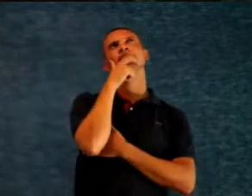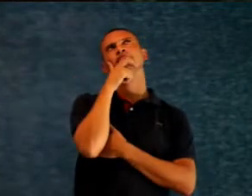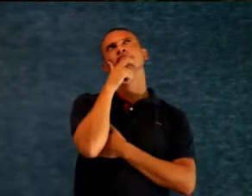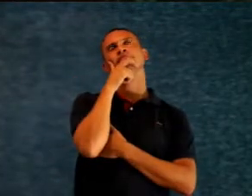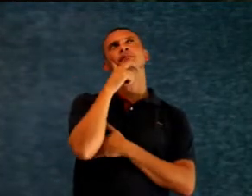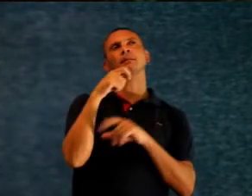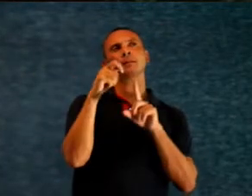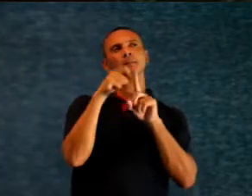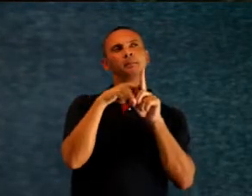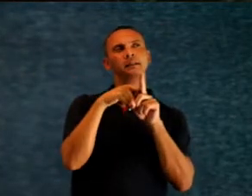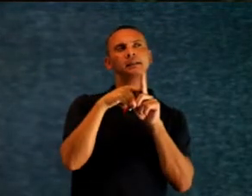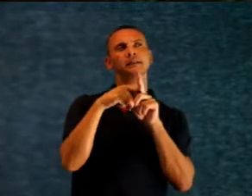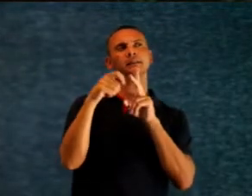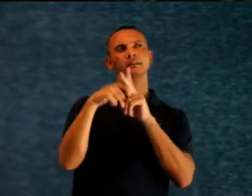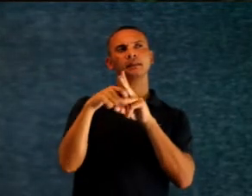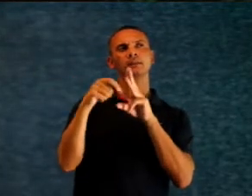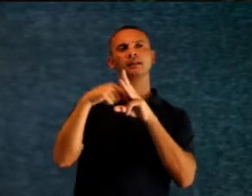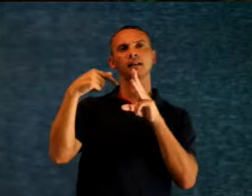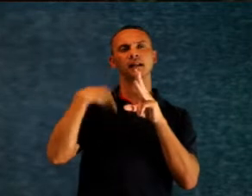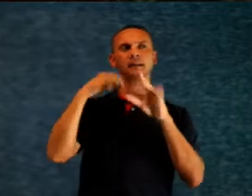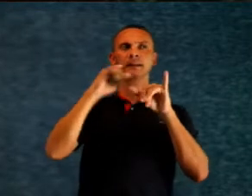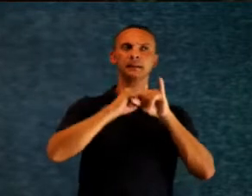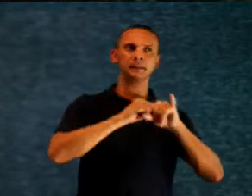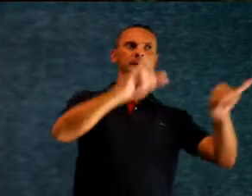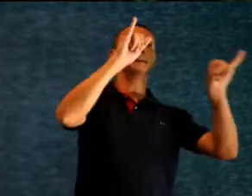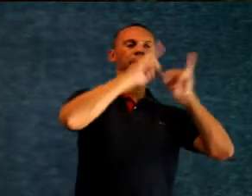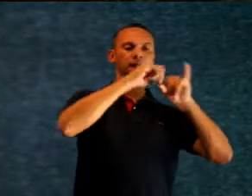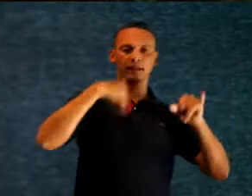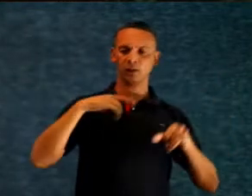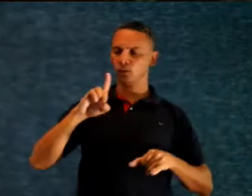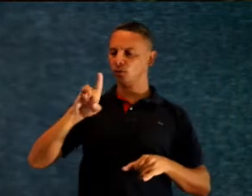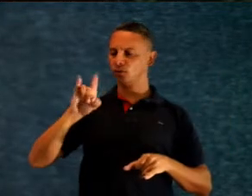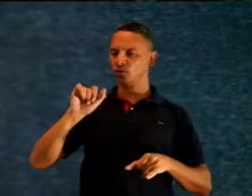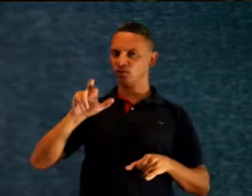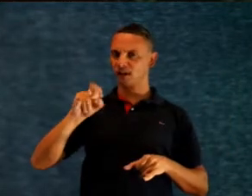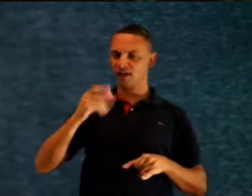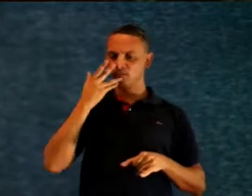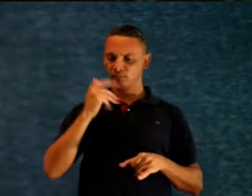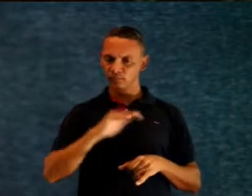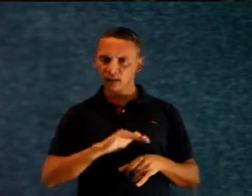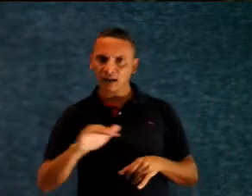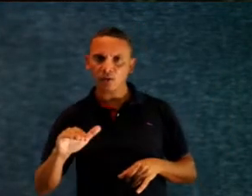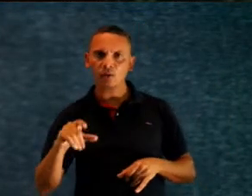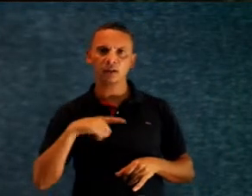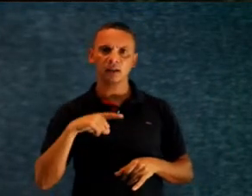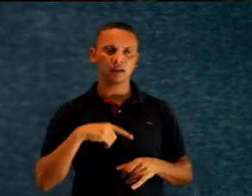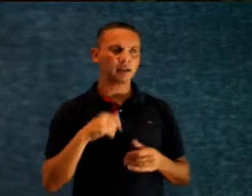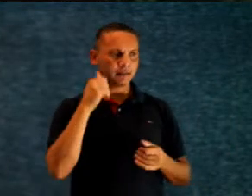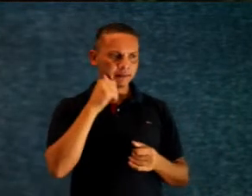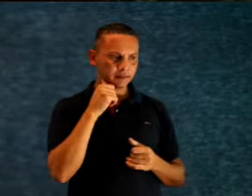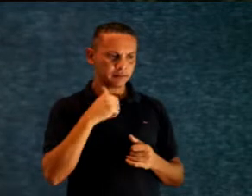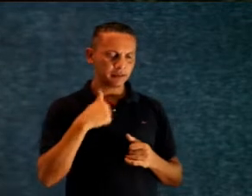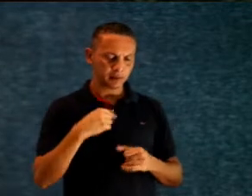meses ele publicou, sem consultar-me, meu diário de garota, e, ao contrário do que receou, me deu com isso